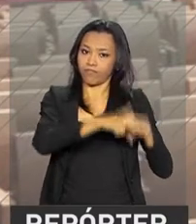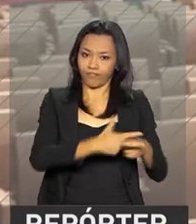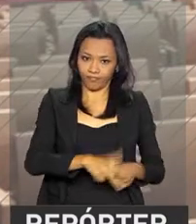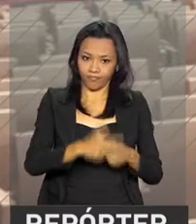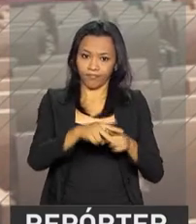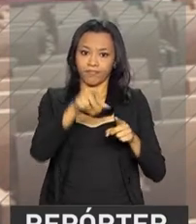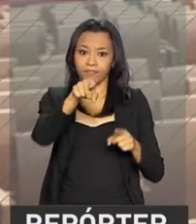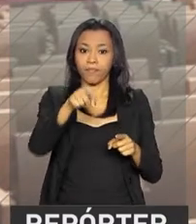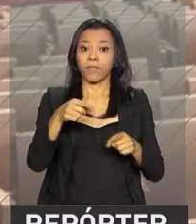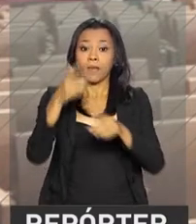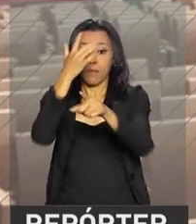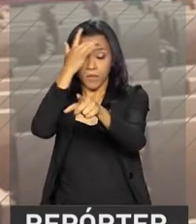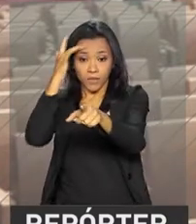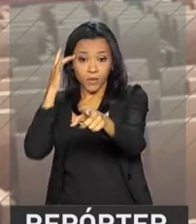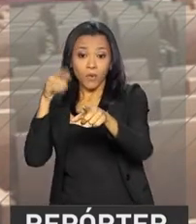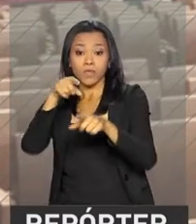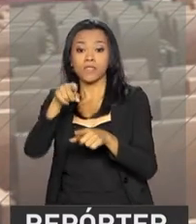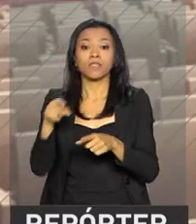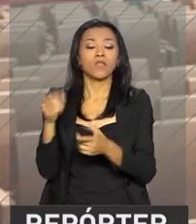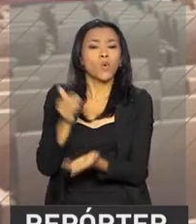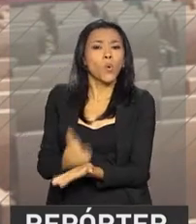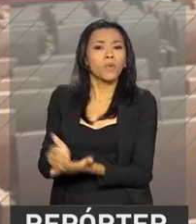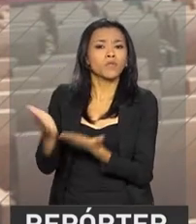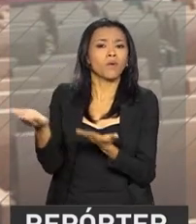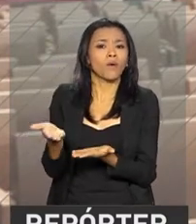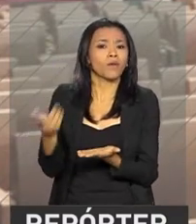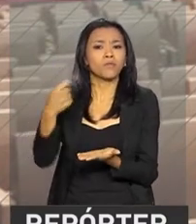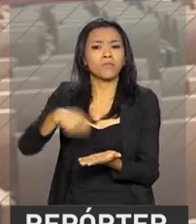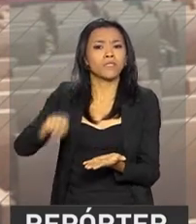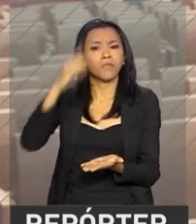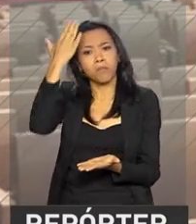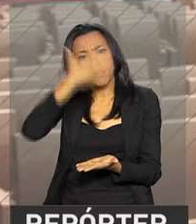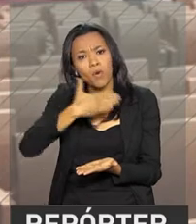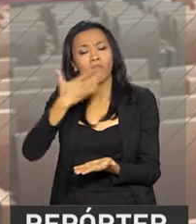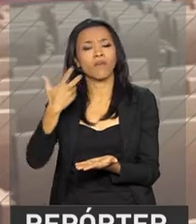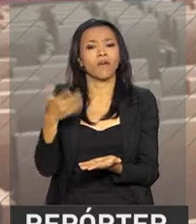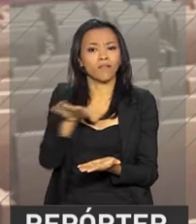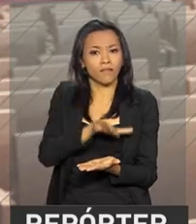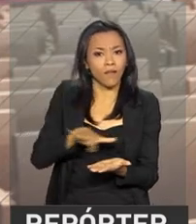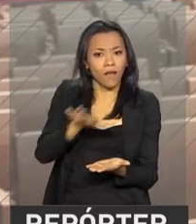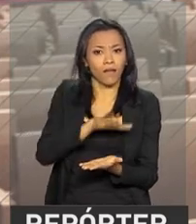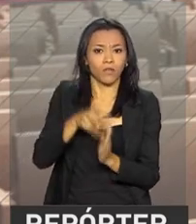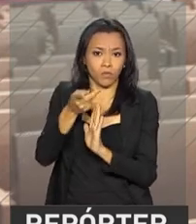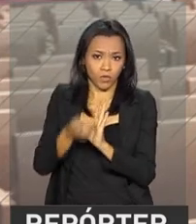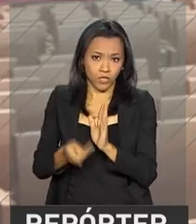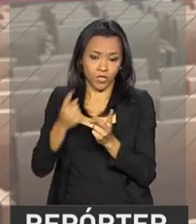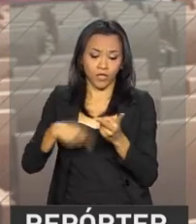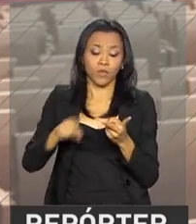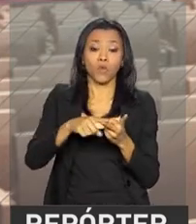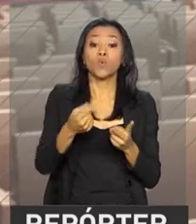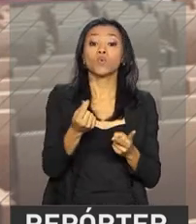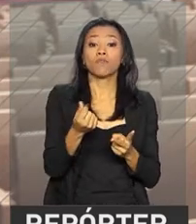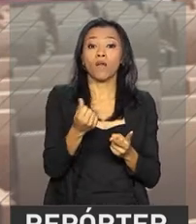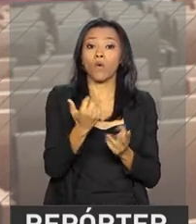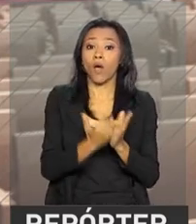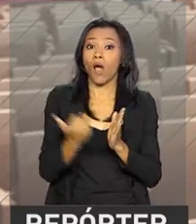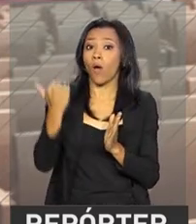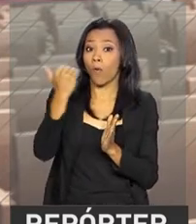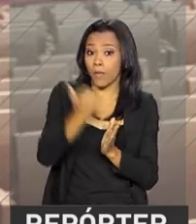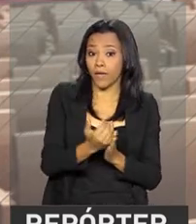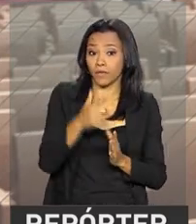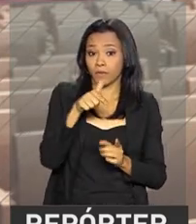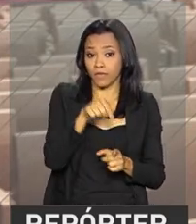iniciantes não terão de comprovar a atuação na área relacionada ao projeto os valores do patrocínio aumentam de